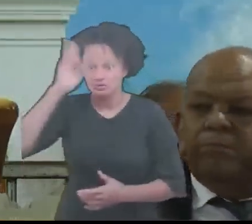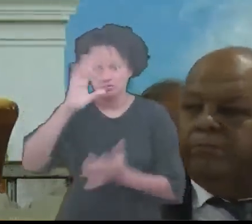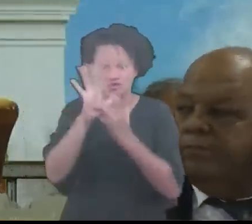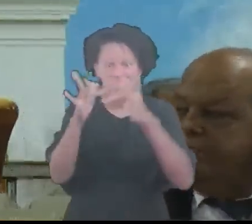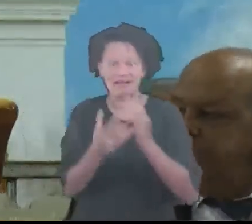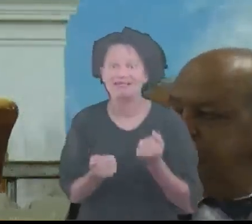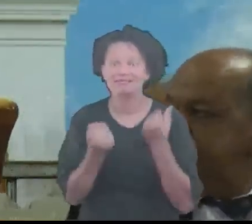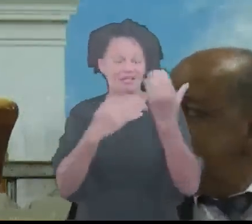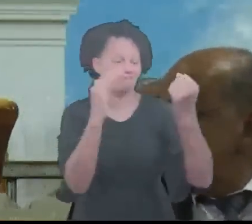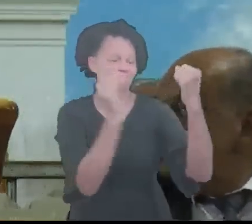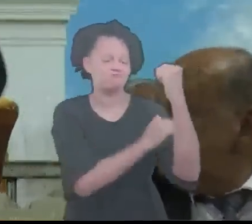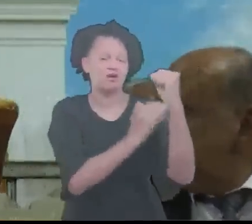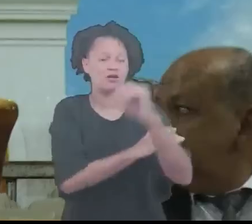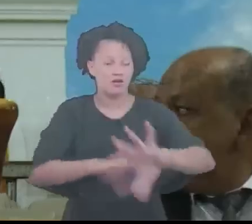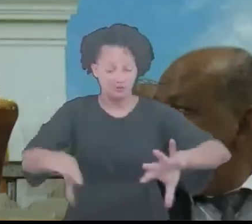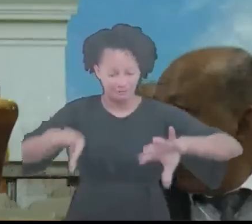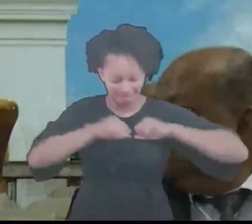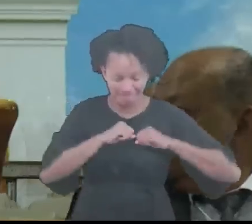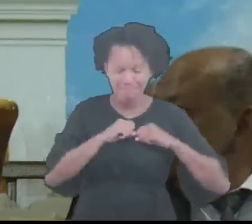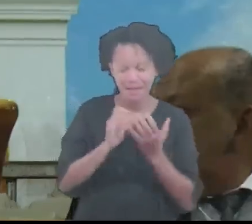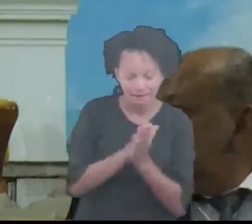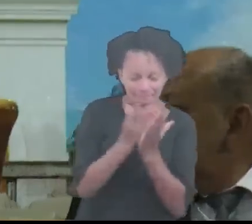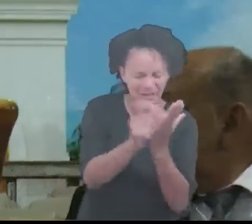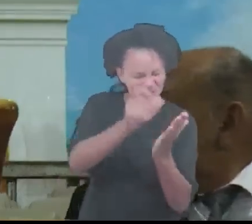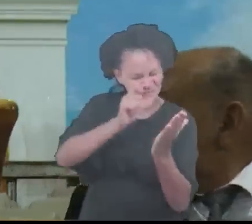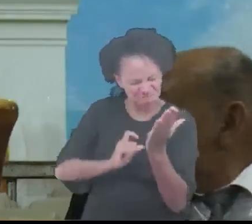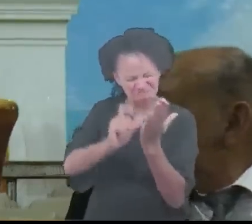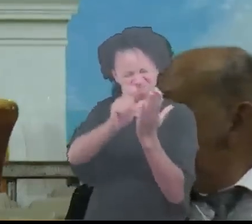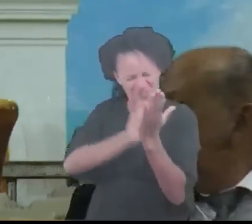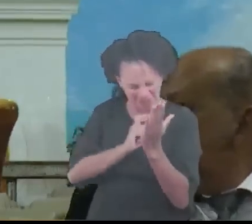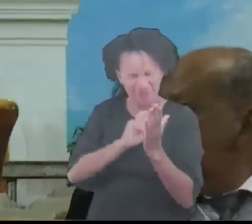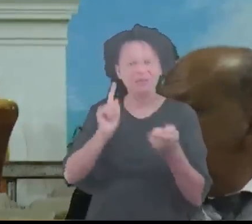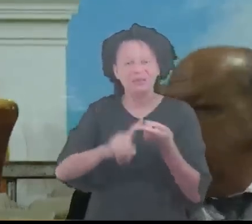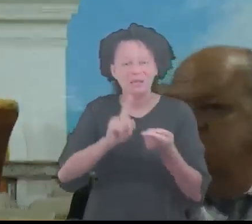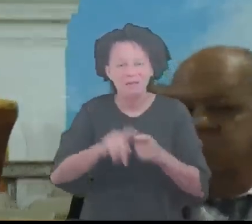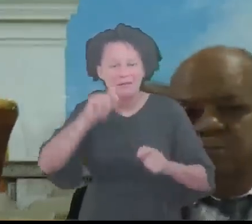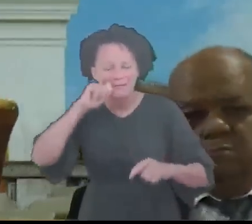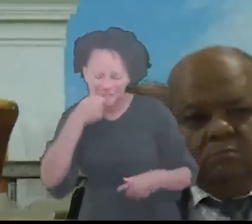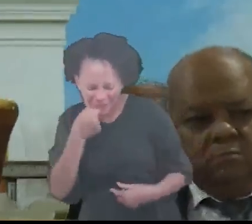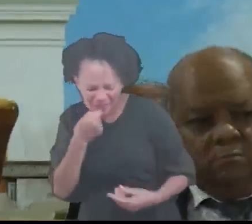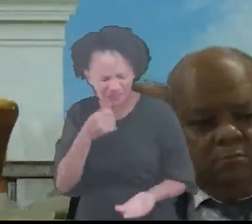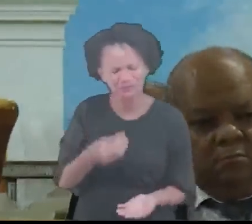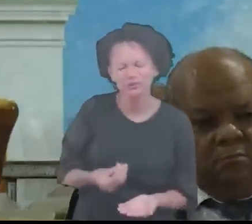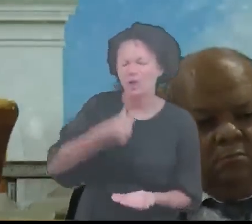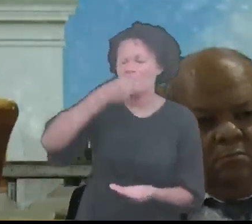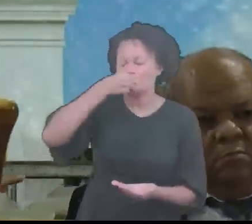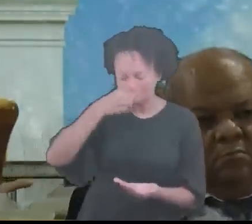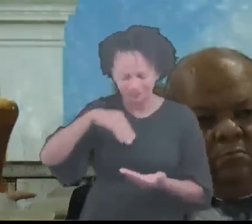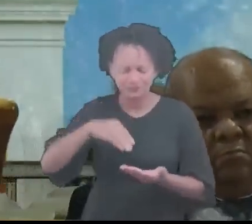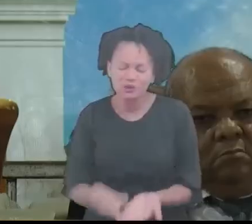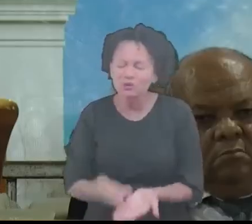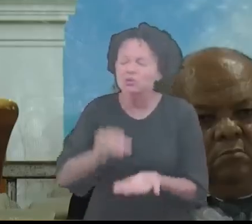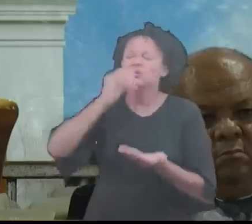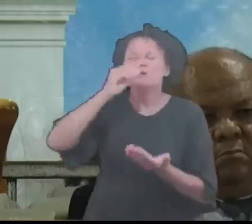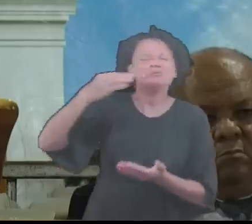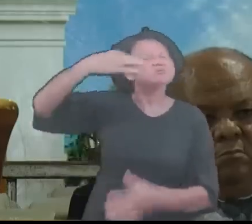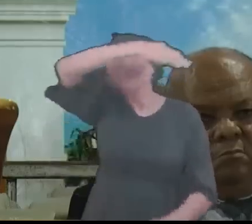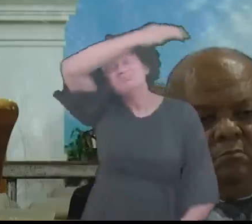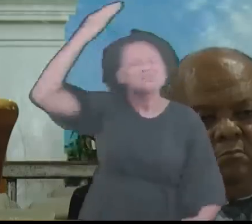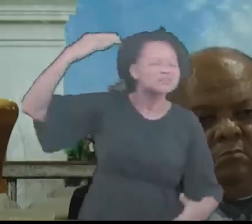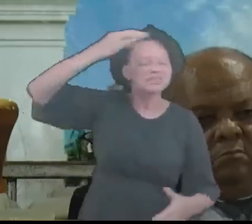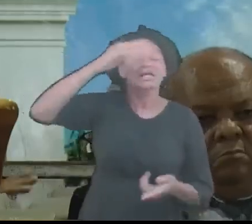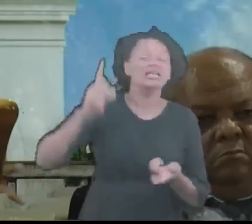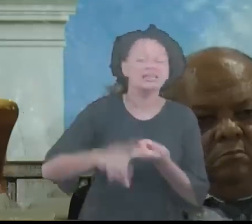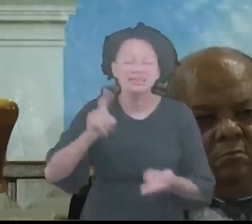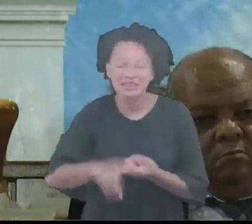fortalecer. Pelo pão da palavra e pelo pão da santa ceia, pelo vinho do Espírito Santo e pelo